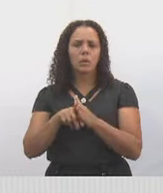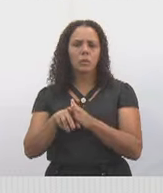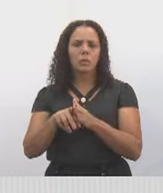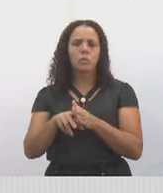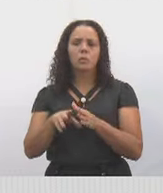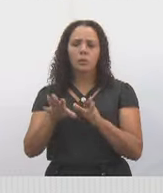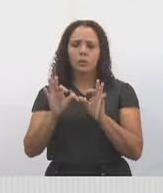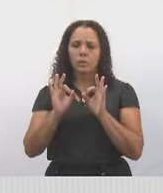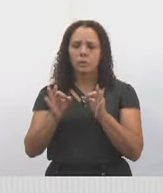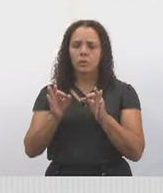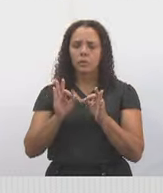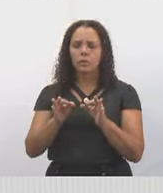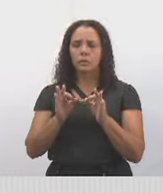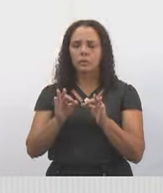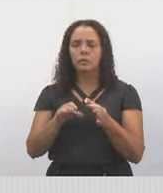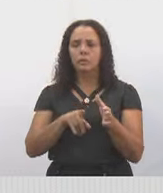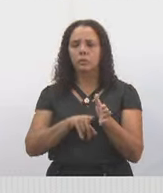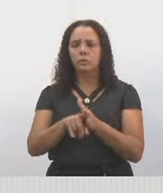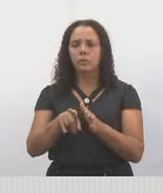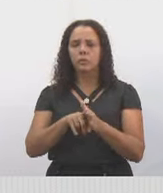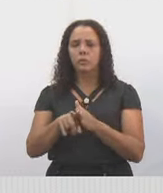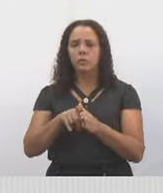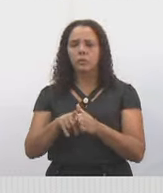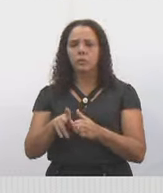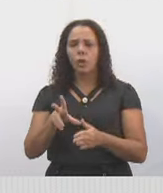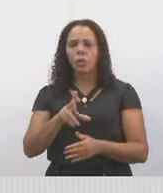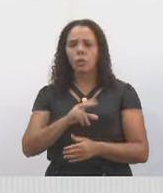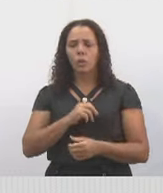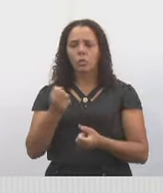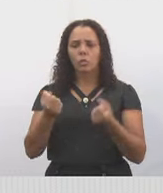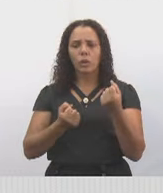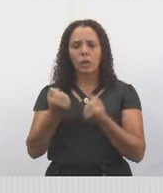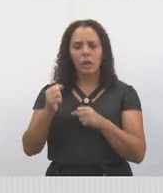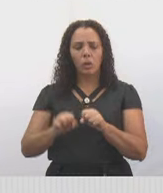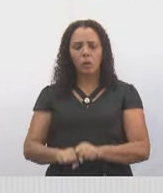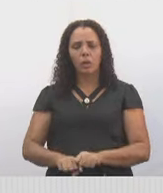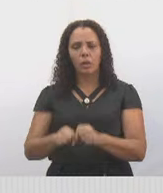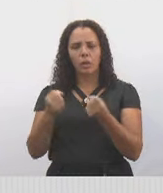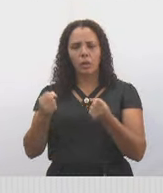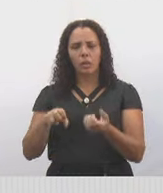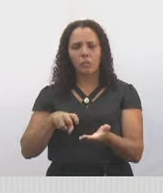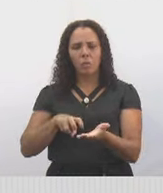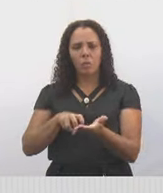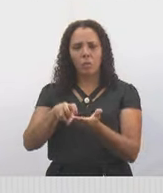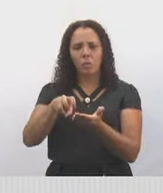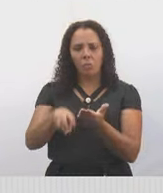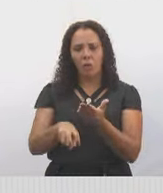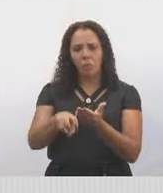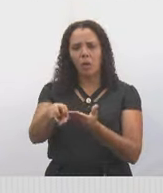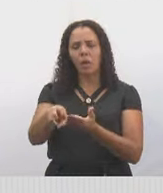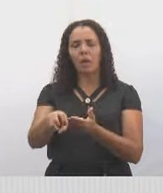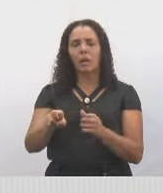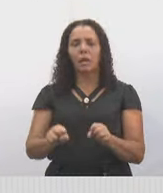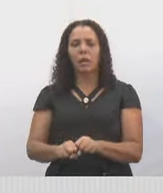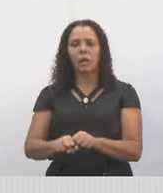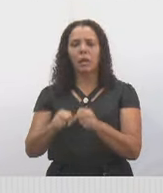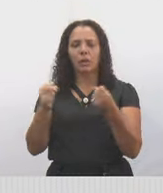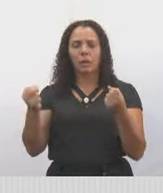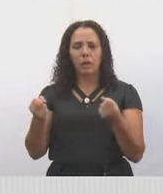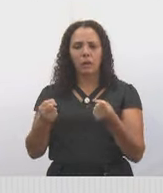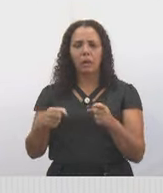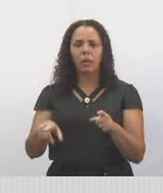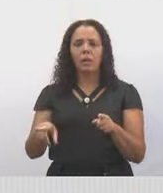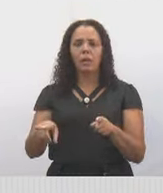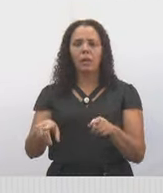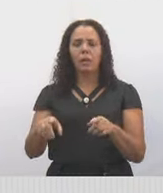motorista questionam com razão Poxa eu passo quebro o meu carro nos buracos que tem na cidade é vários Cavaleiros espalhado